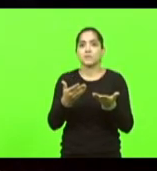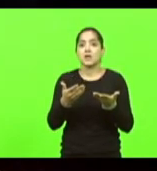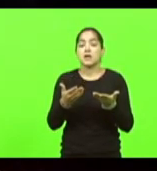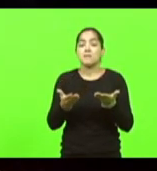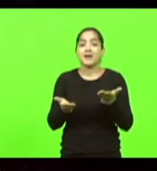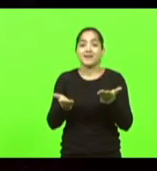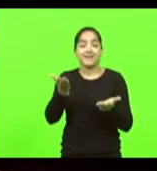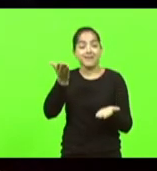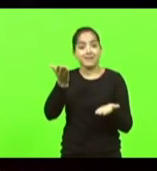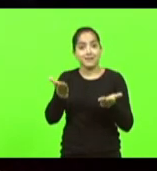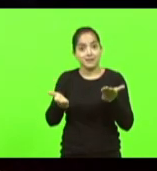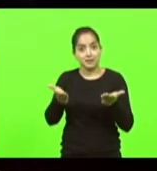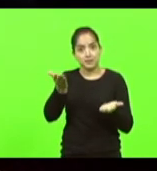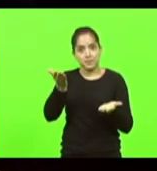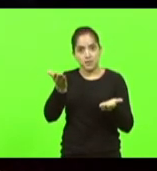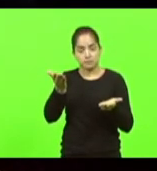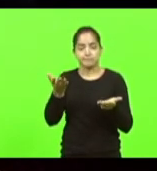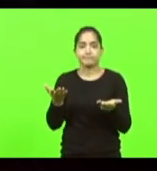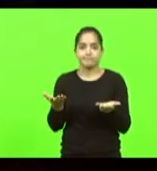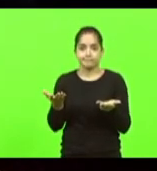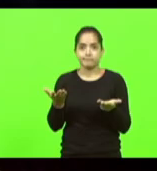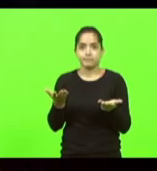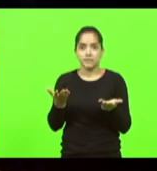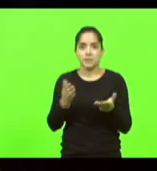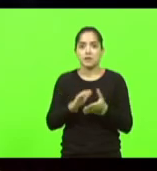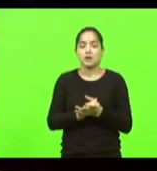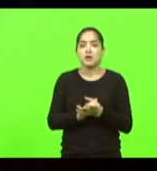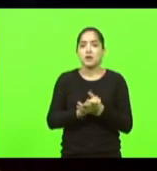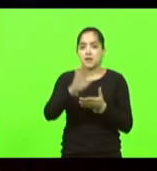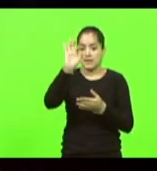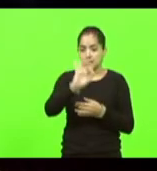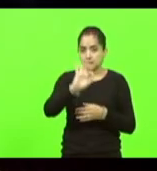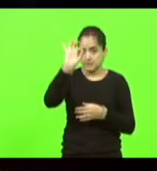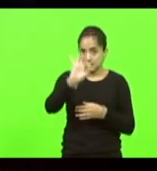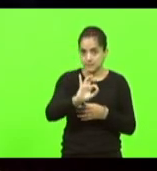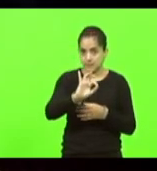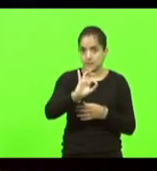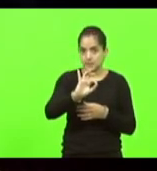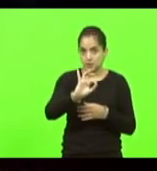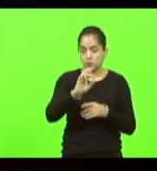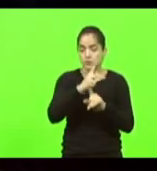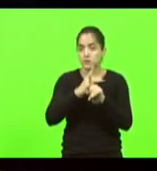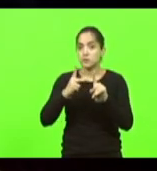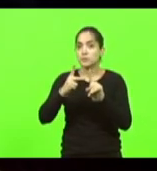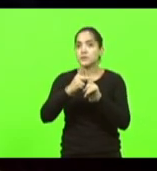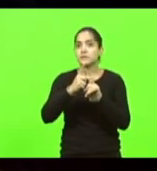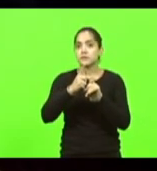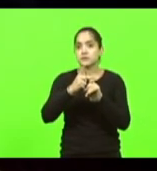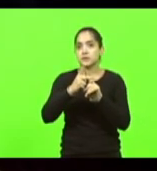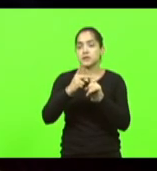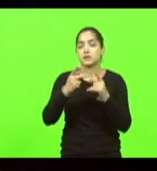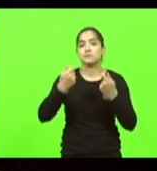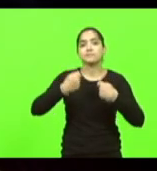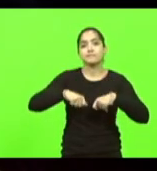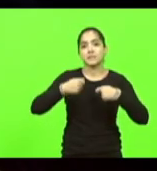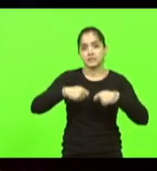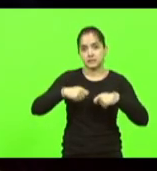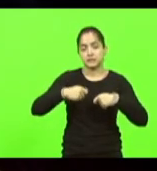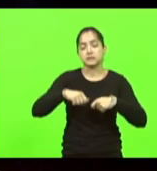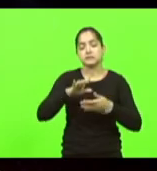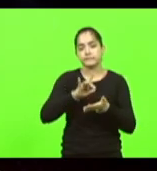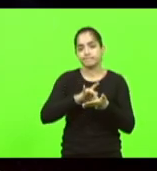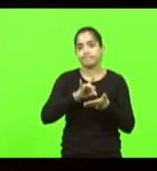compensar a criação desta alíquota previdenciária necessária É